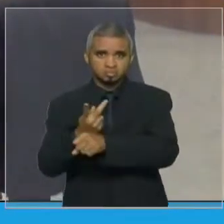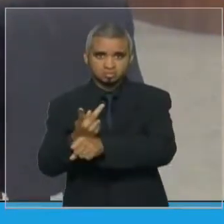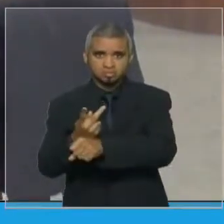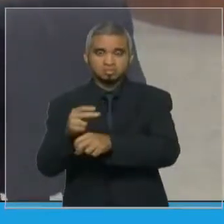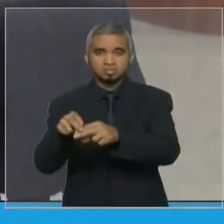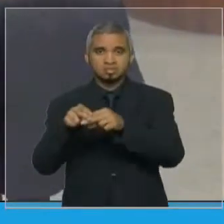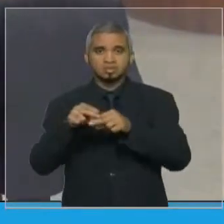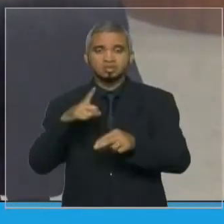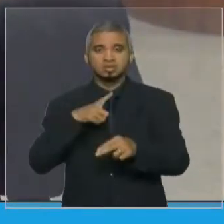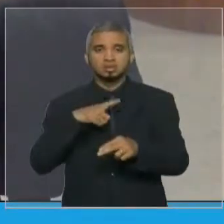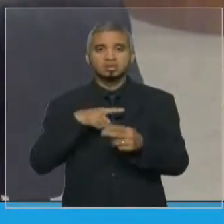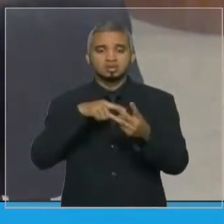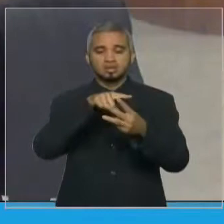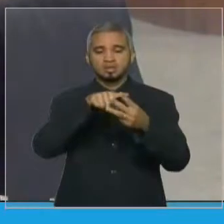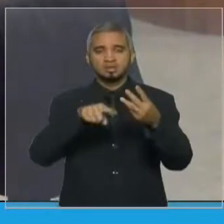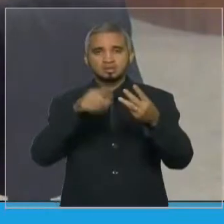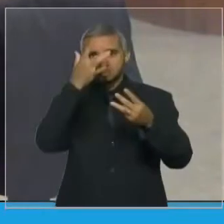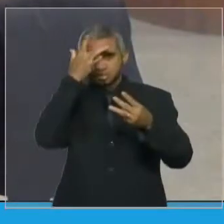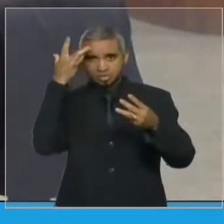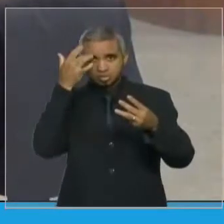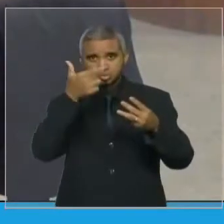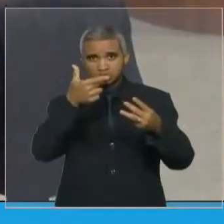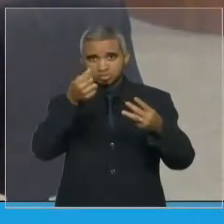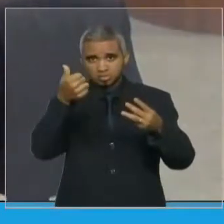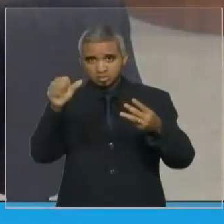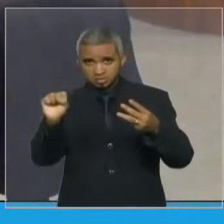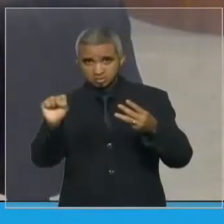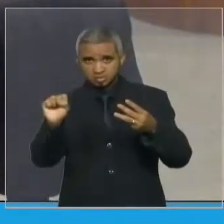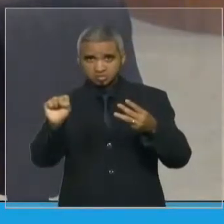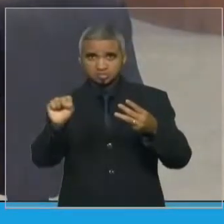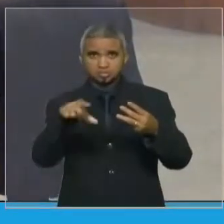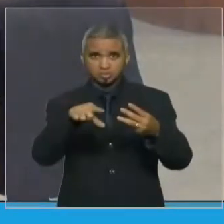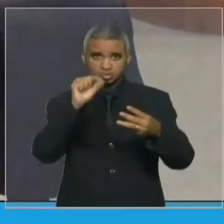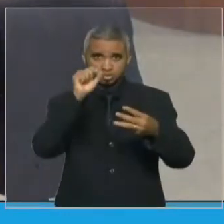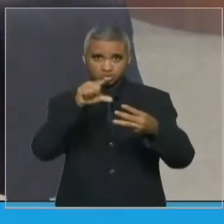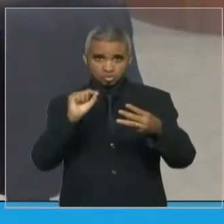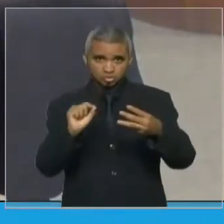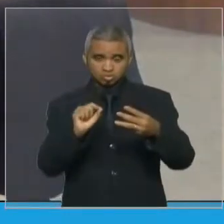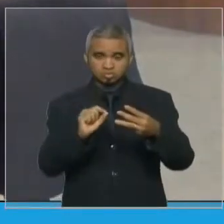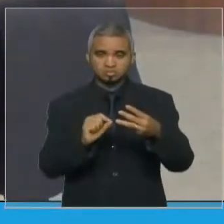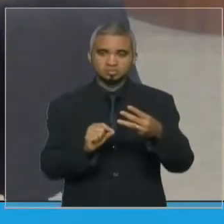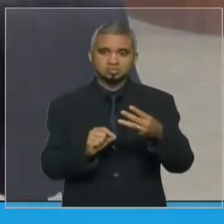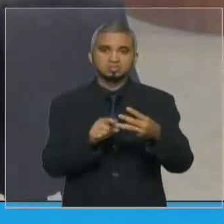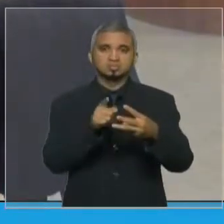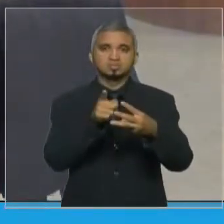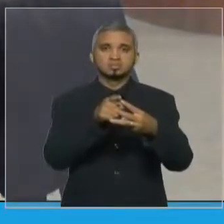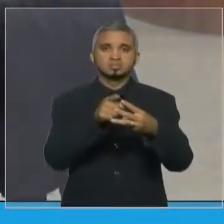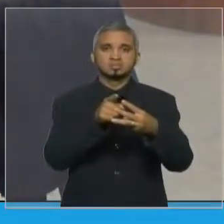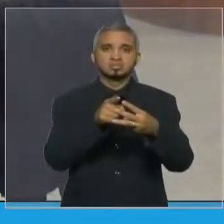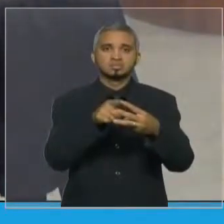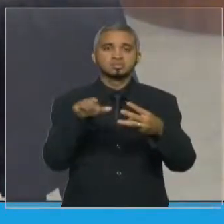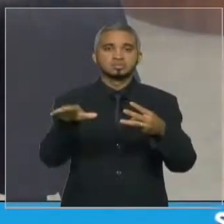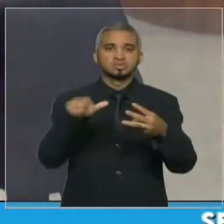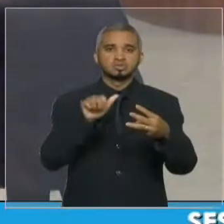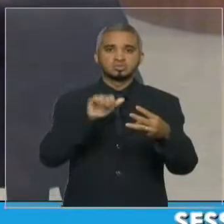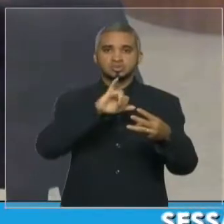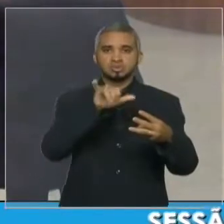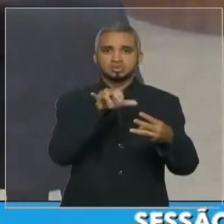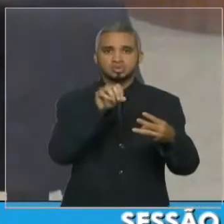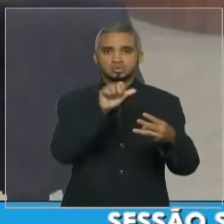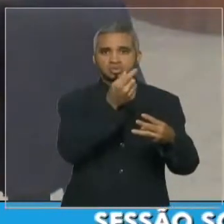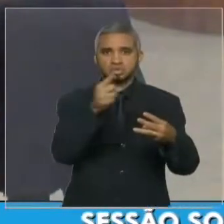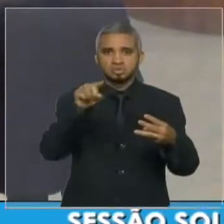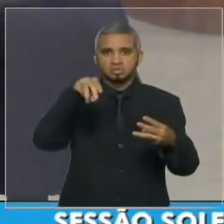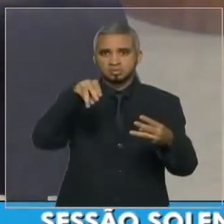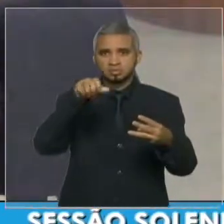2018, o ano de comemoração do 50º da Receita Federal. Primeiramente, gostaria de chamar o João Matias